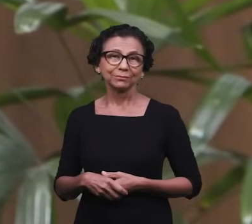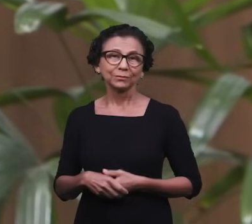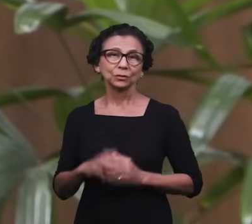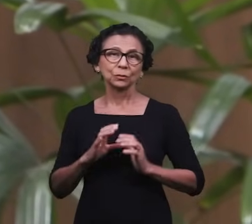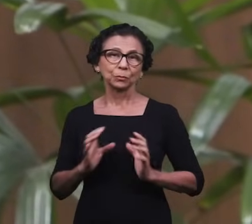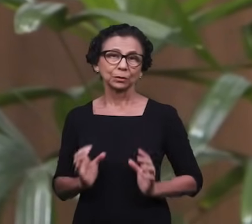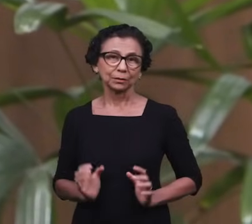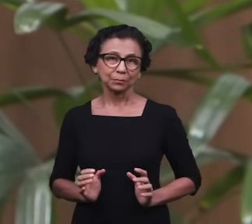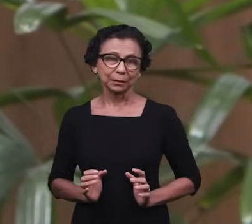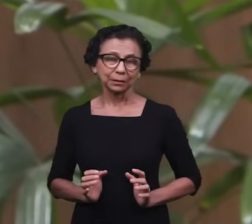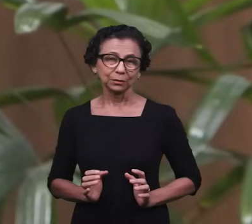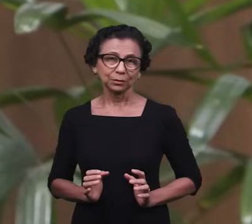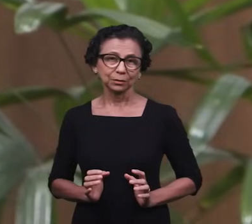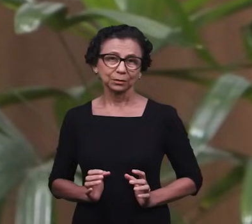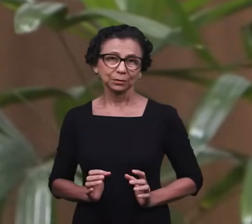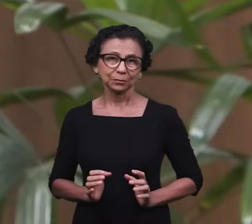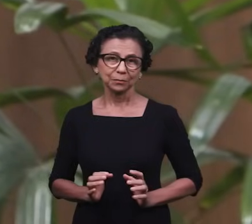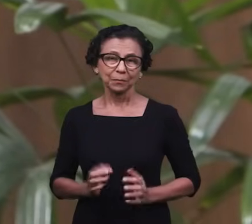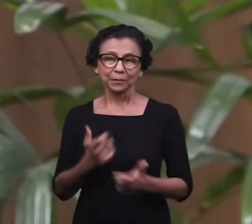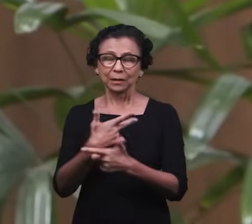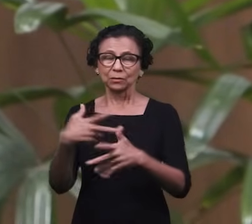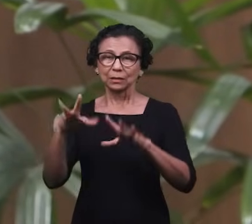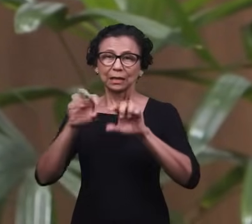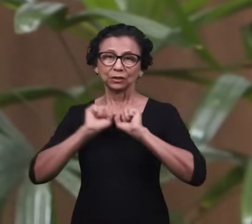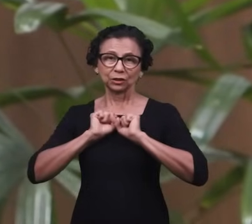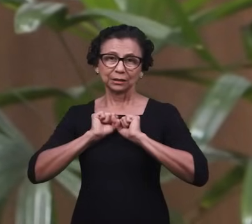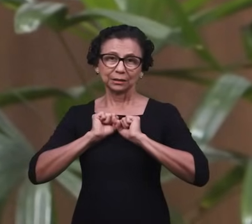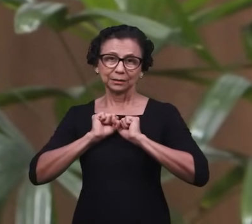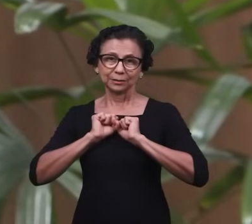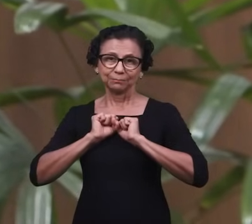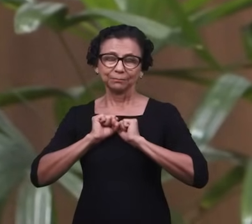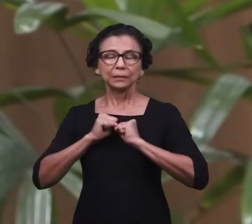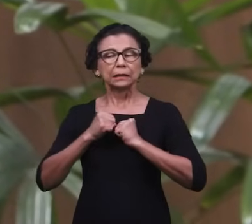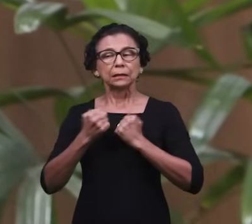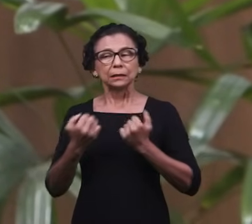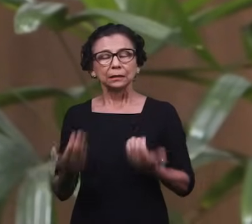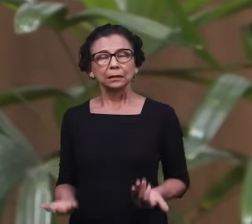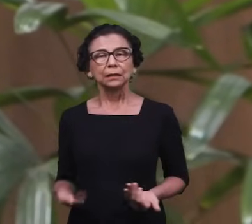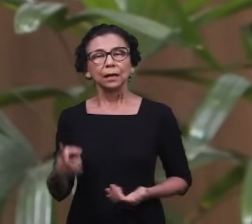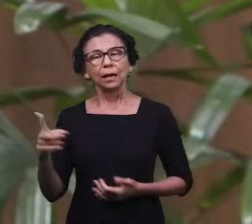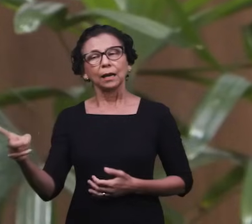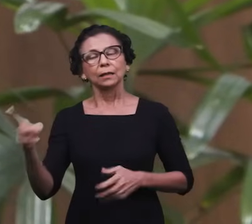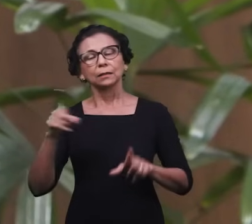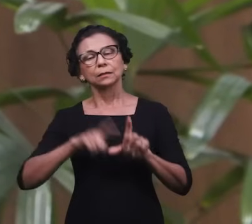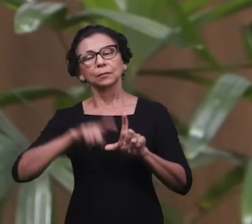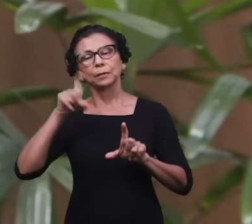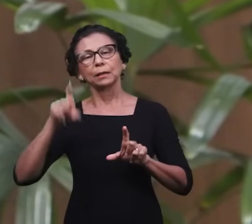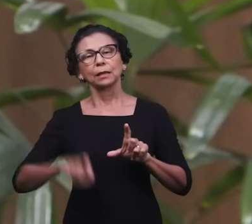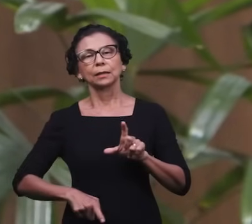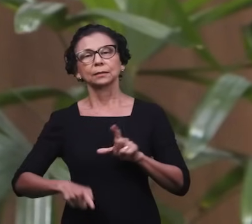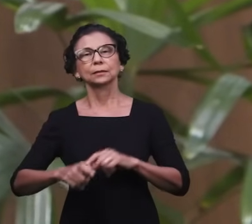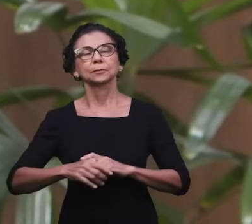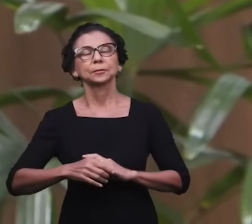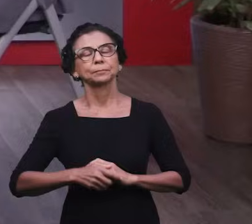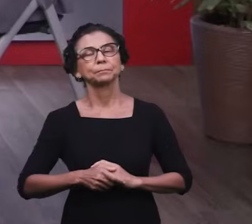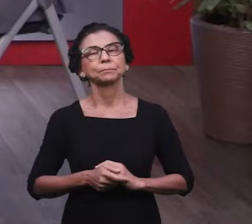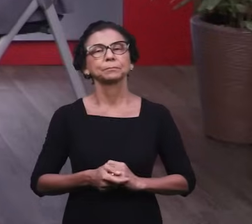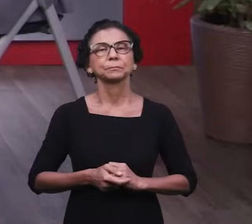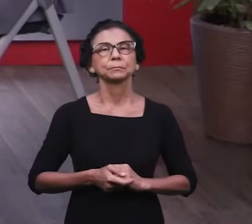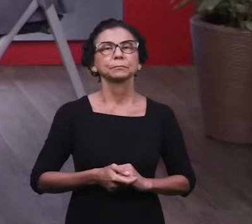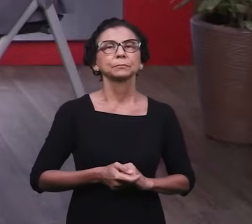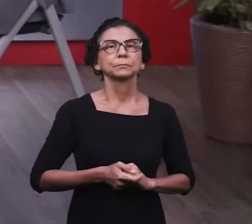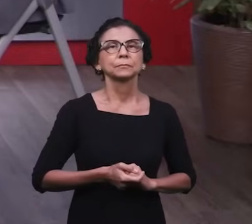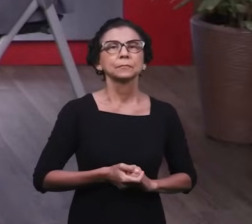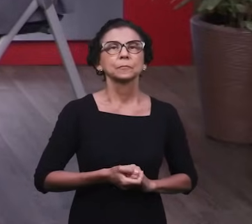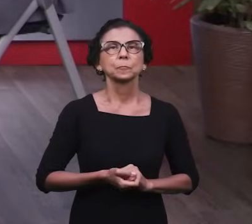não é? E desenvolver a sua autonomia, que é o que nós buscamos. É importante, né?